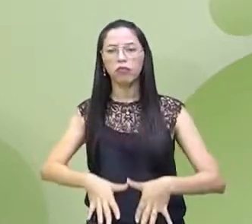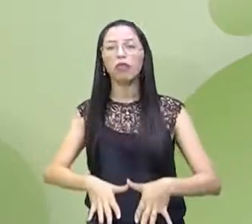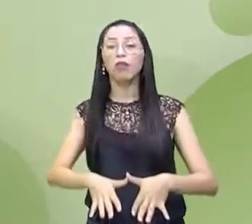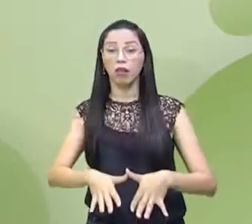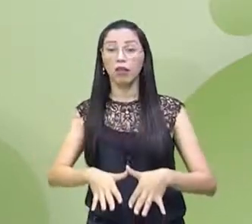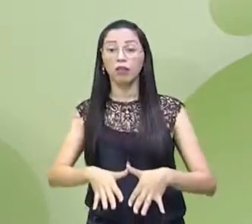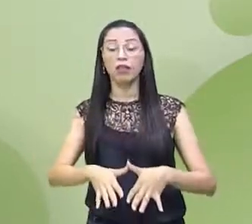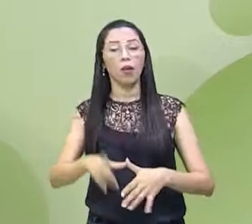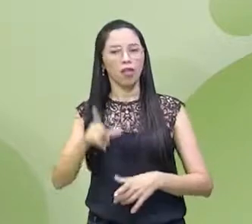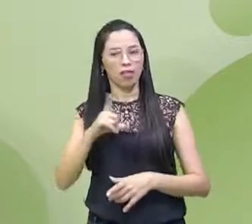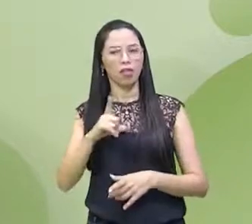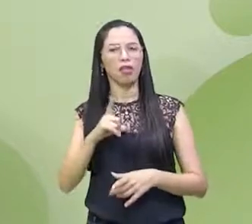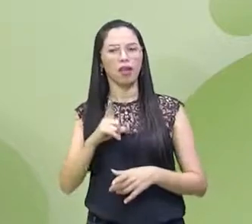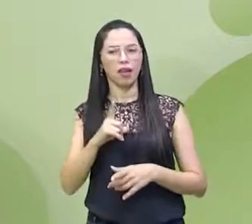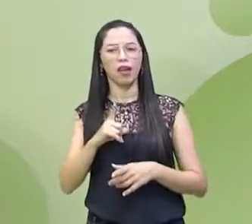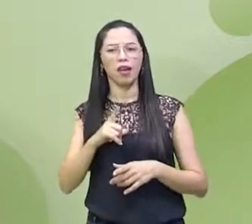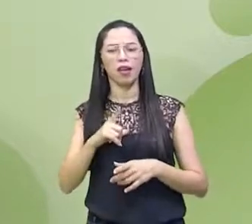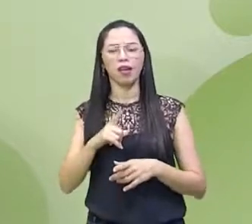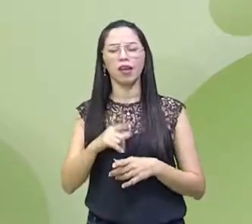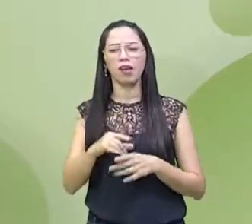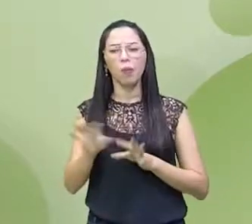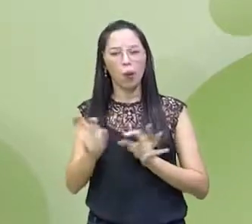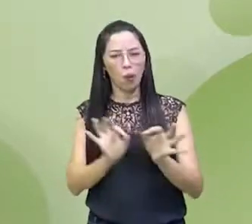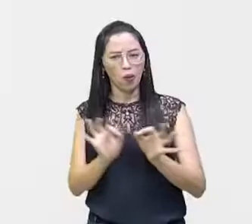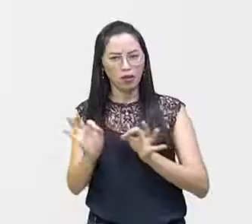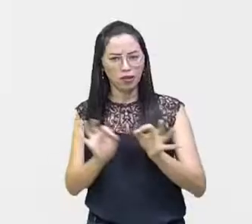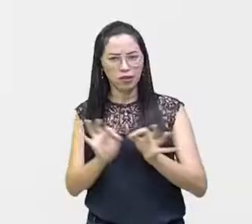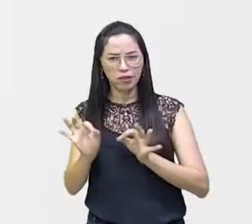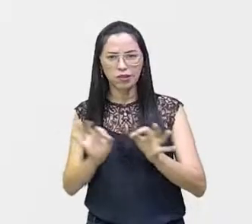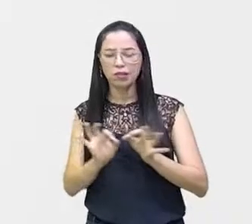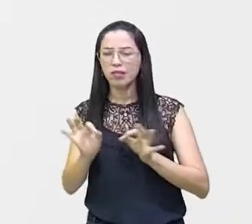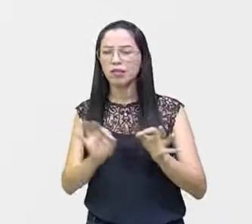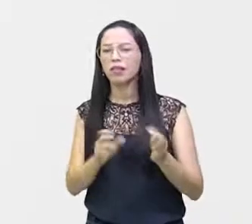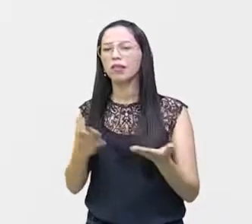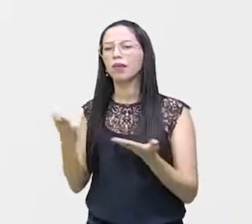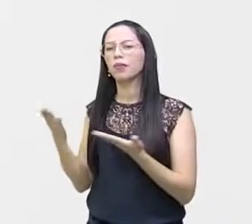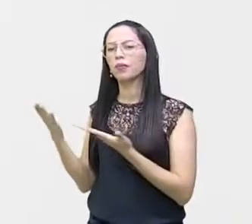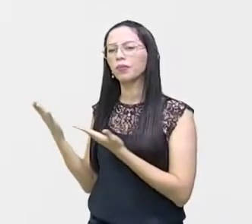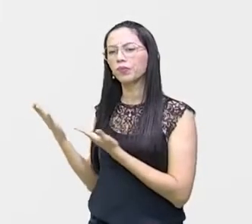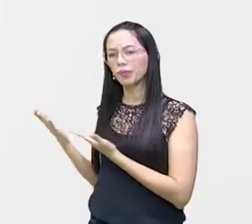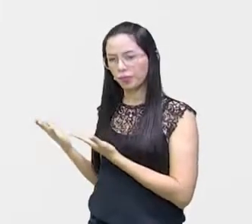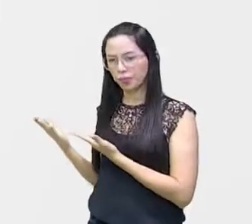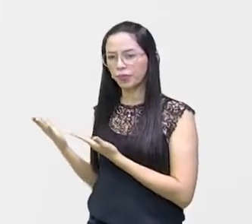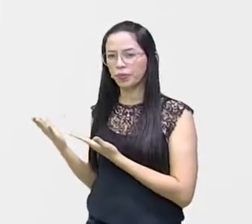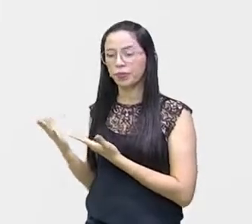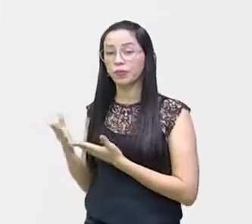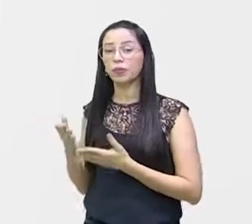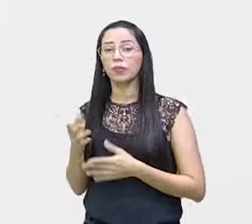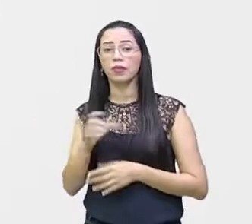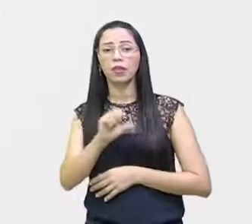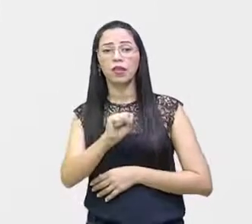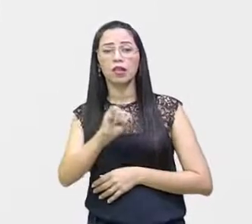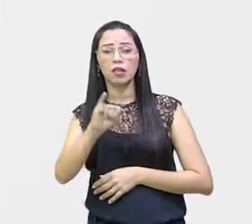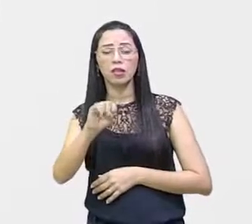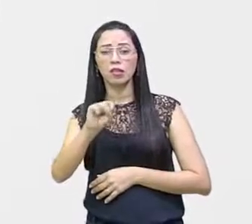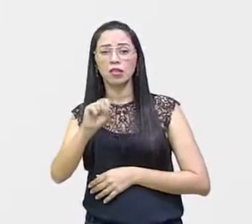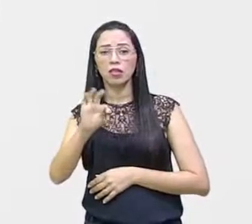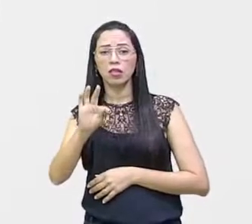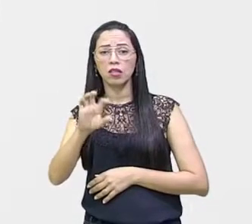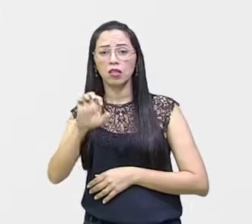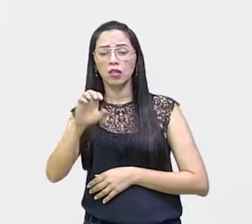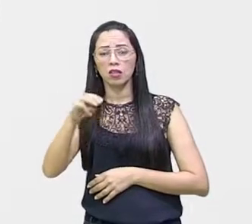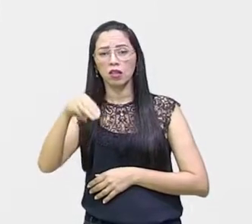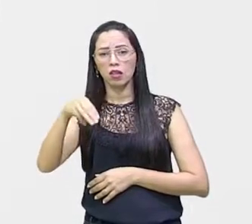por um sistema, e é isso que nós vamos ver hoje. O sistema cardiovascular. O sistema cardiovascular